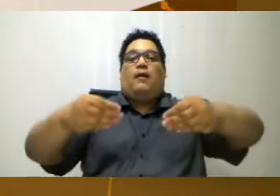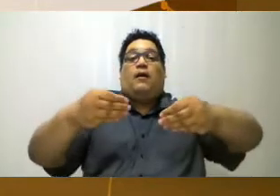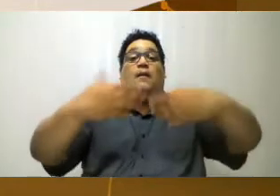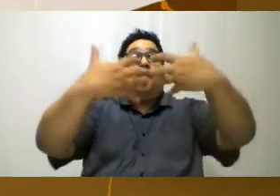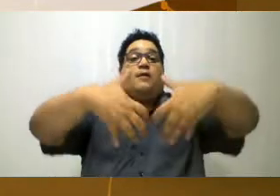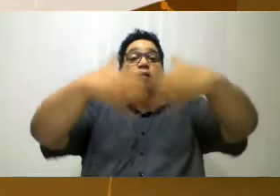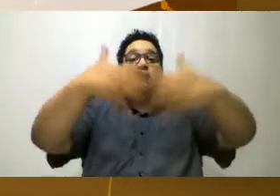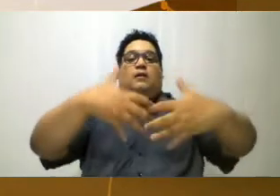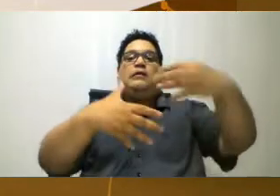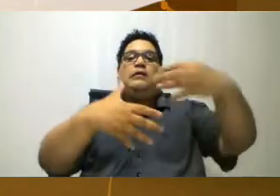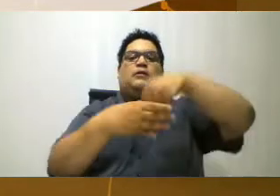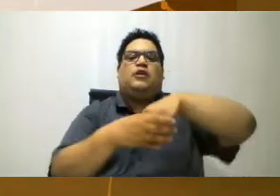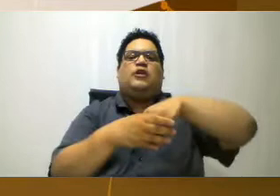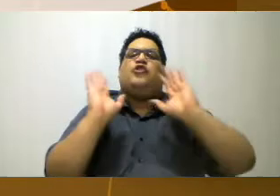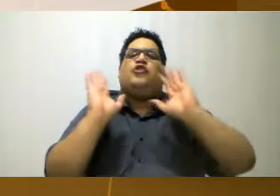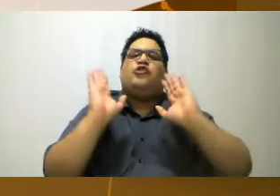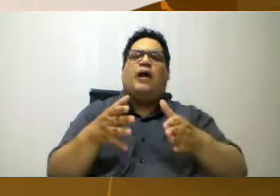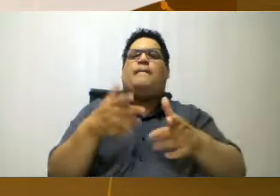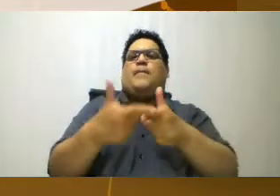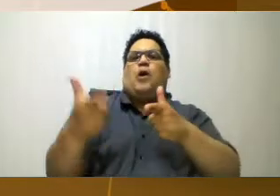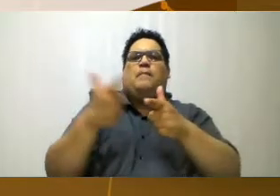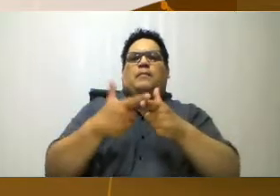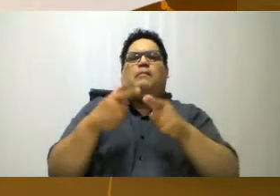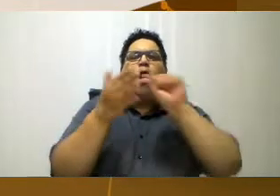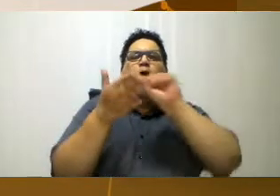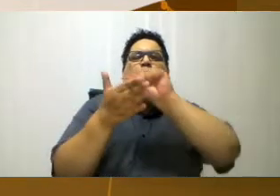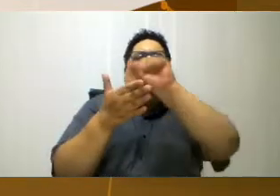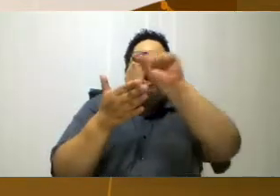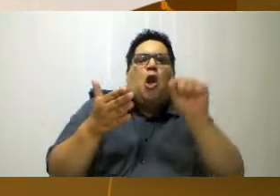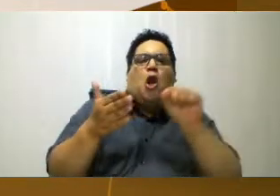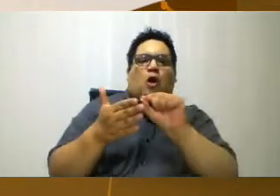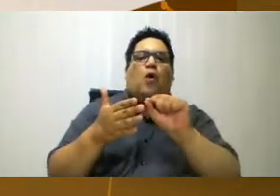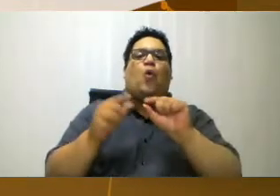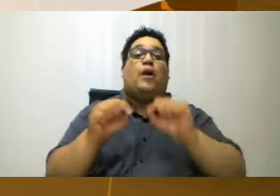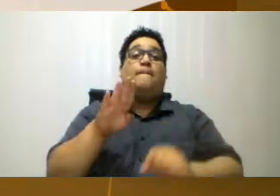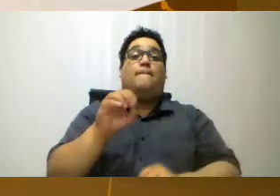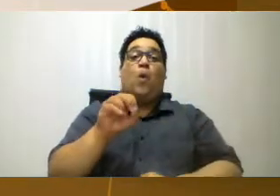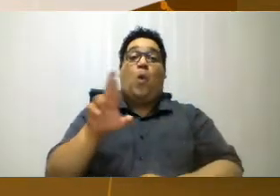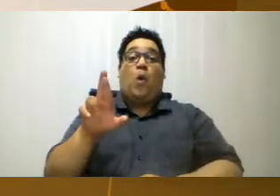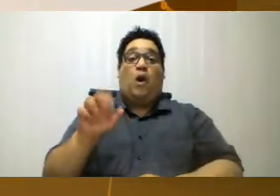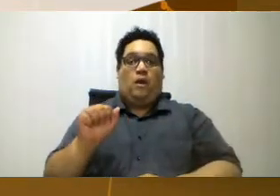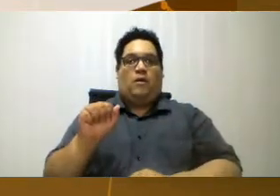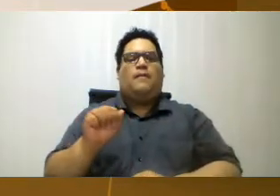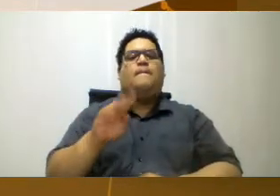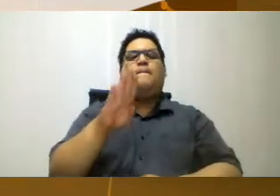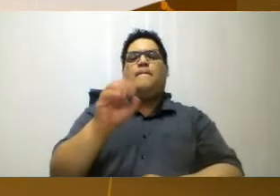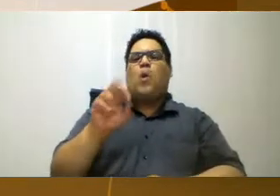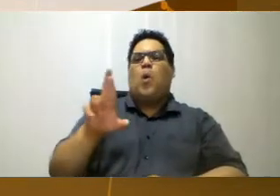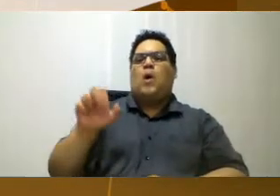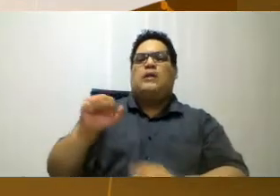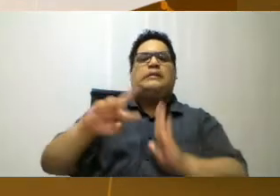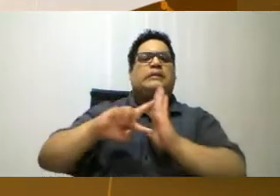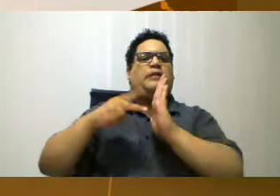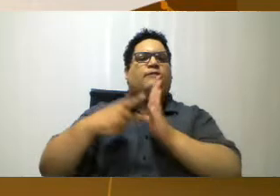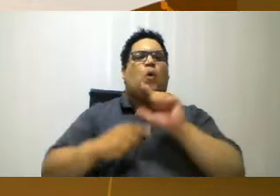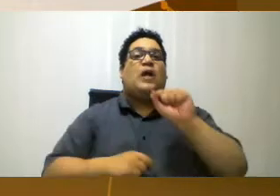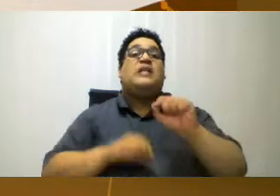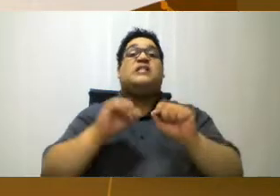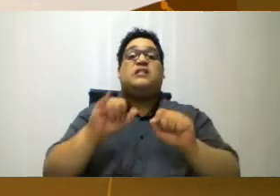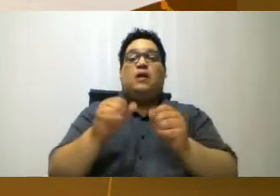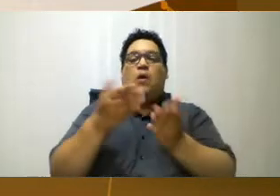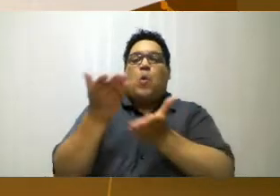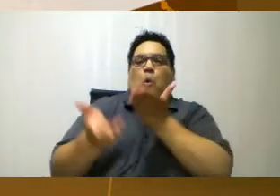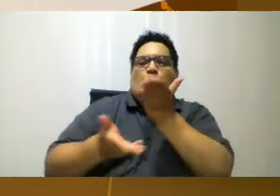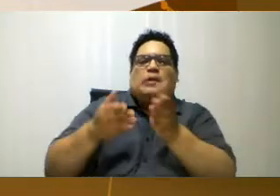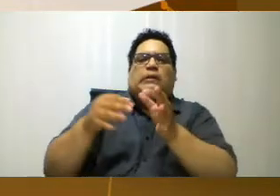já no estado mais avançado, de borras, né? Essa borra, se ela não for tratada, né, se não for